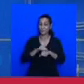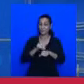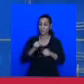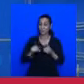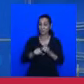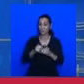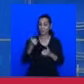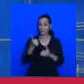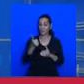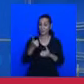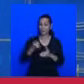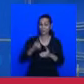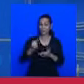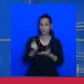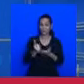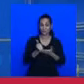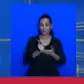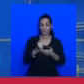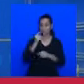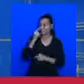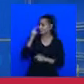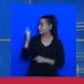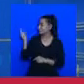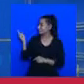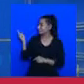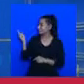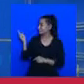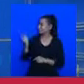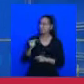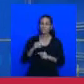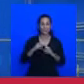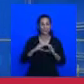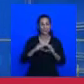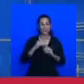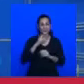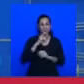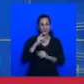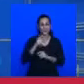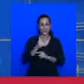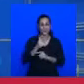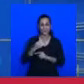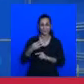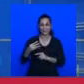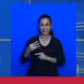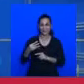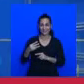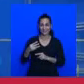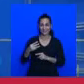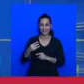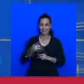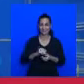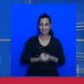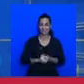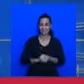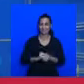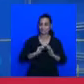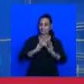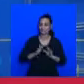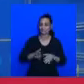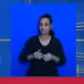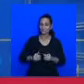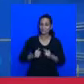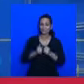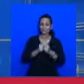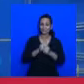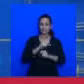primeiro número. Bola verde, número 13. Verde, 13. Já